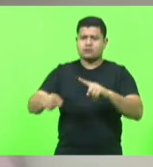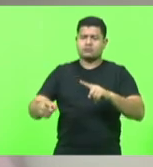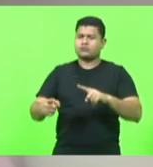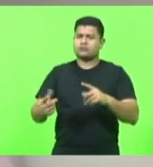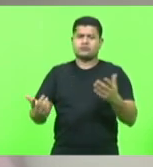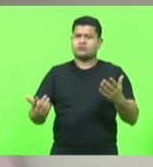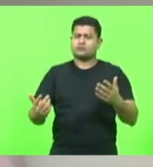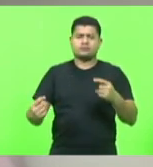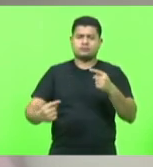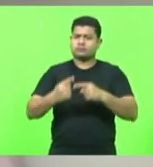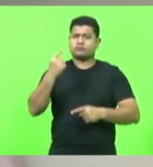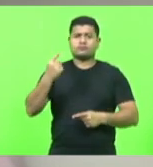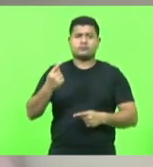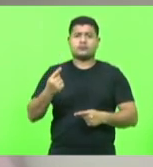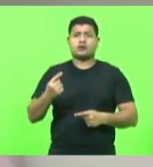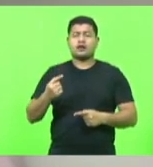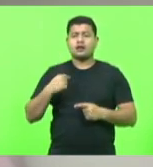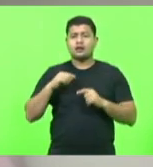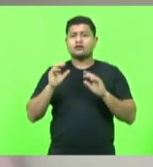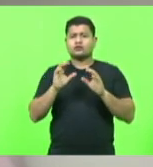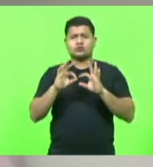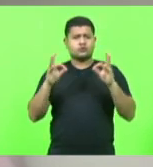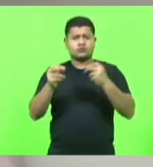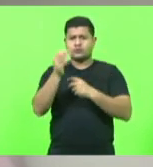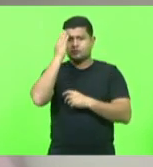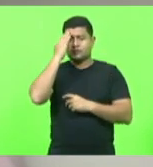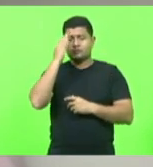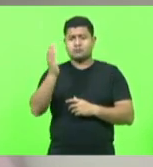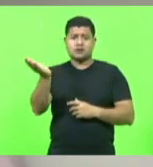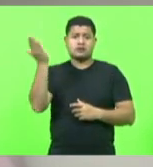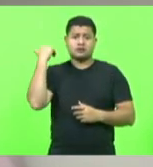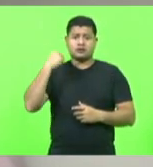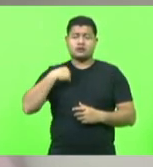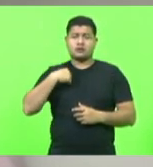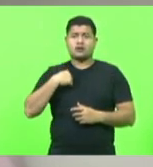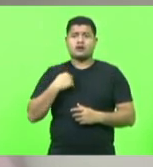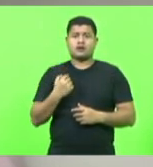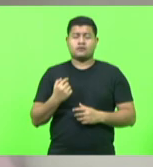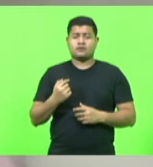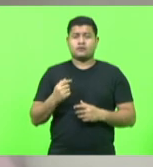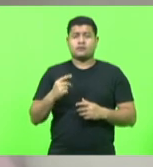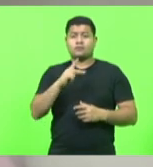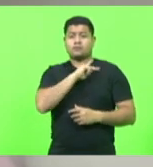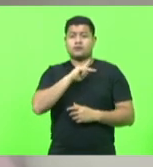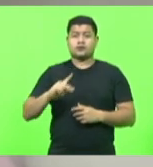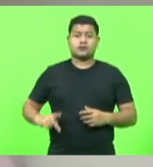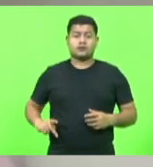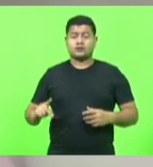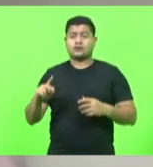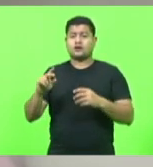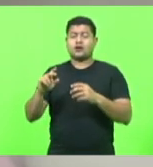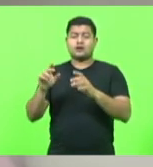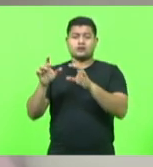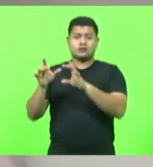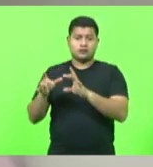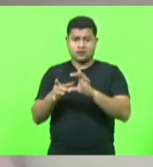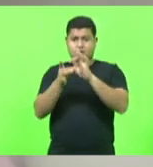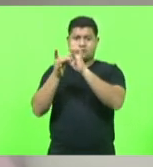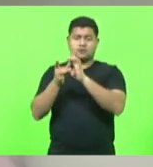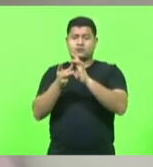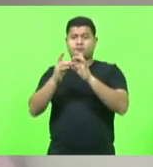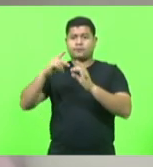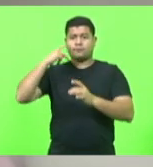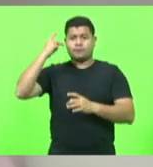Eu, como todos sabem, fui presidente da Assembleia da União dos Parlamentares do Brasil,